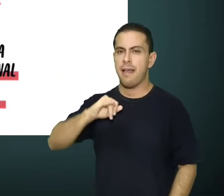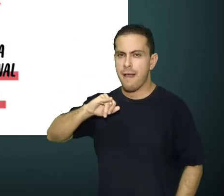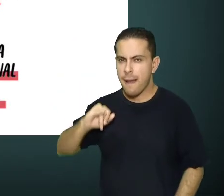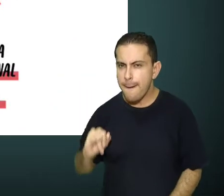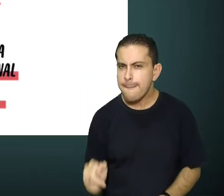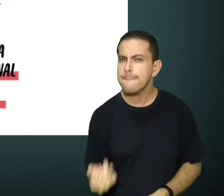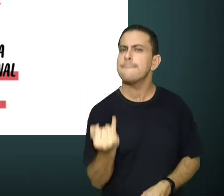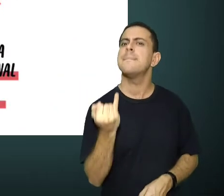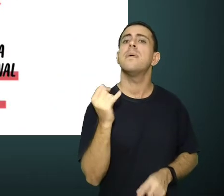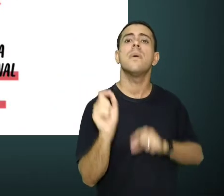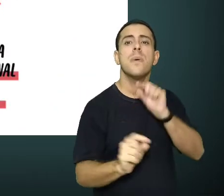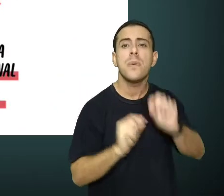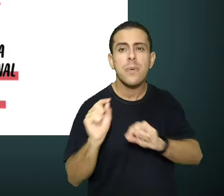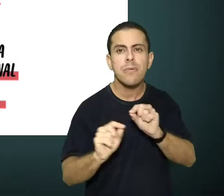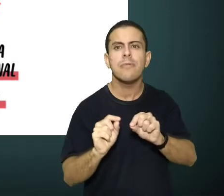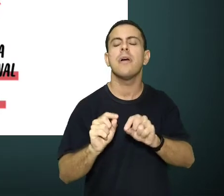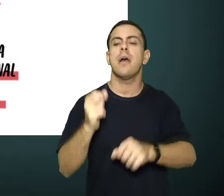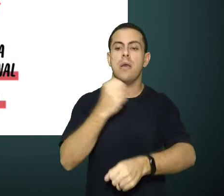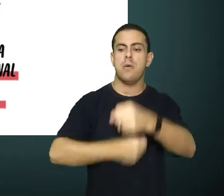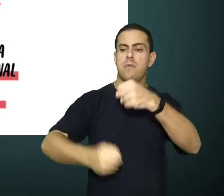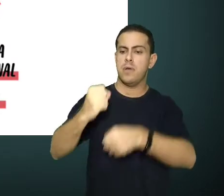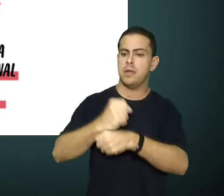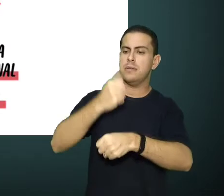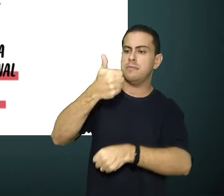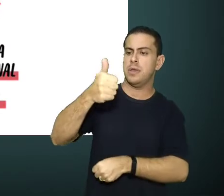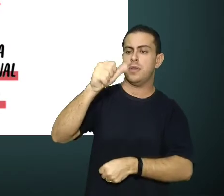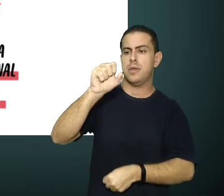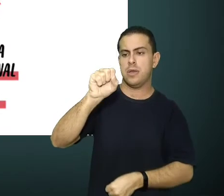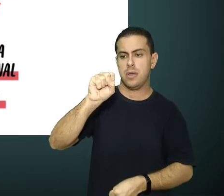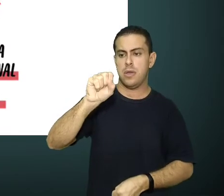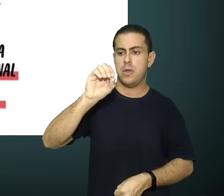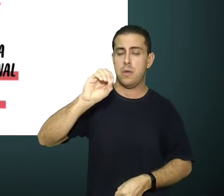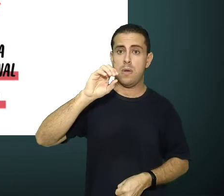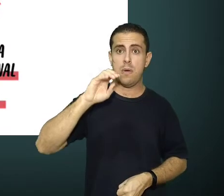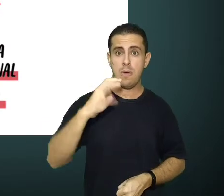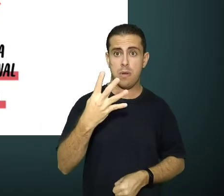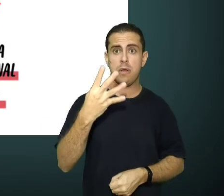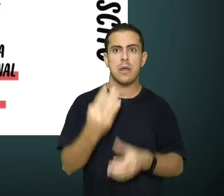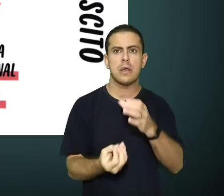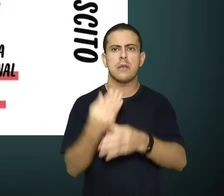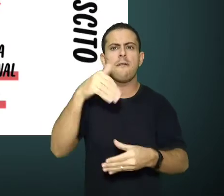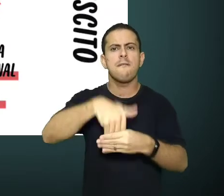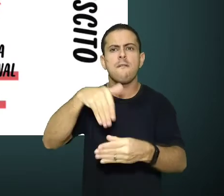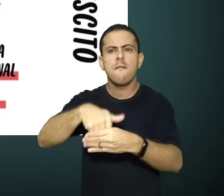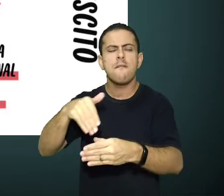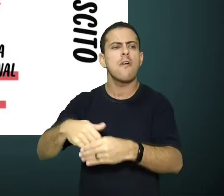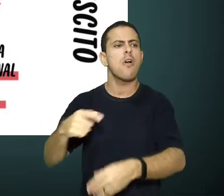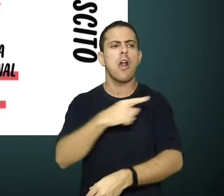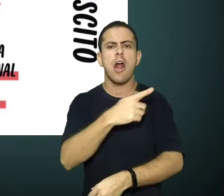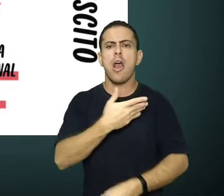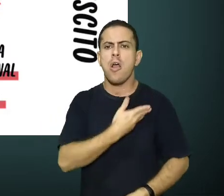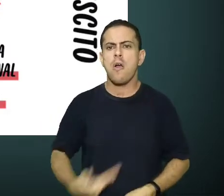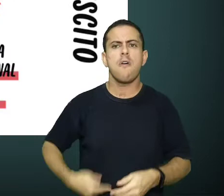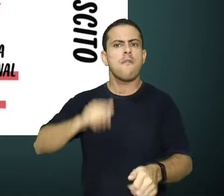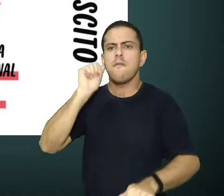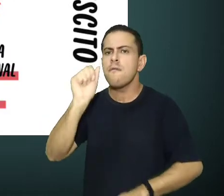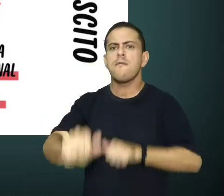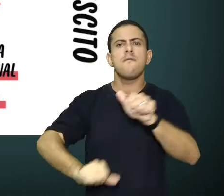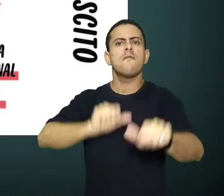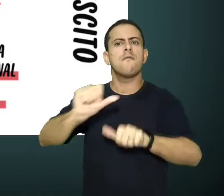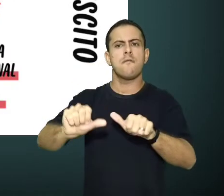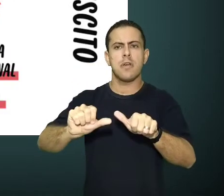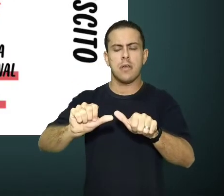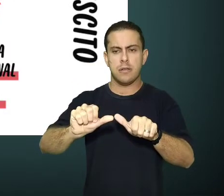nada, aproveitou o momento e, em 1804, promoveu um plebiscito para a mudança do